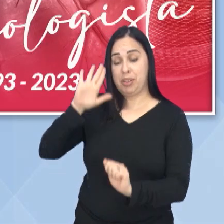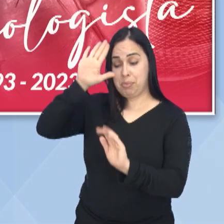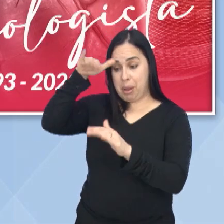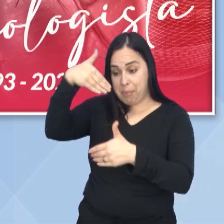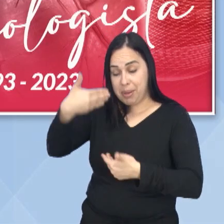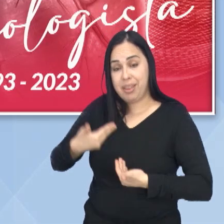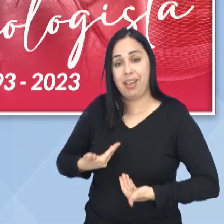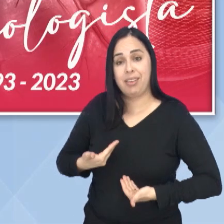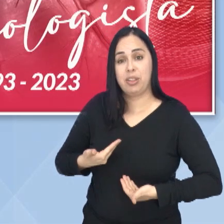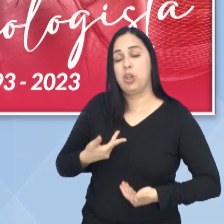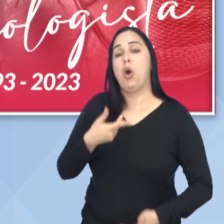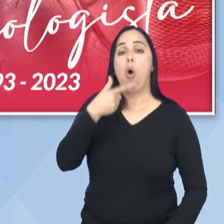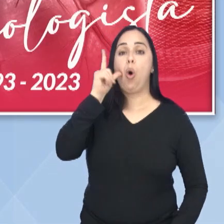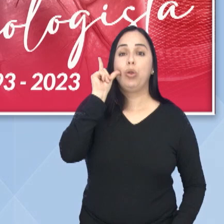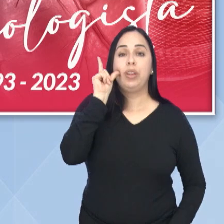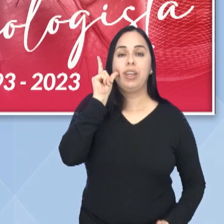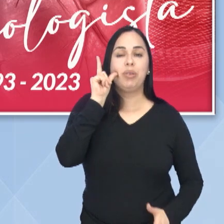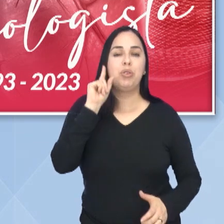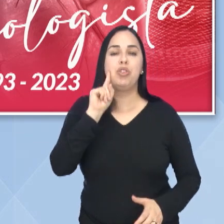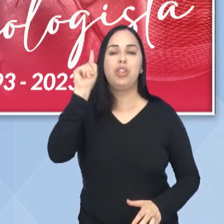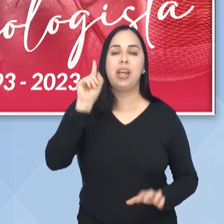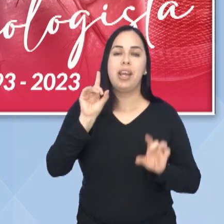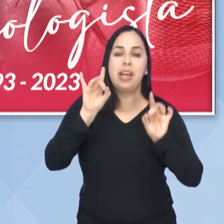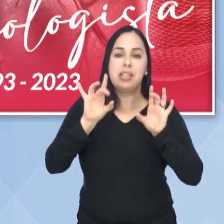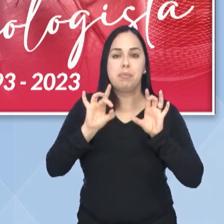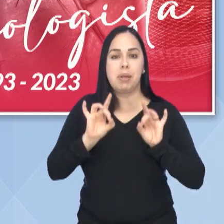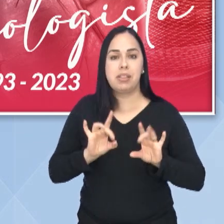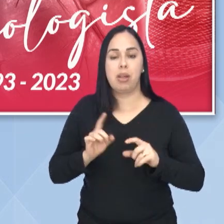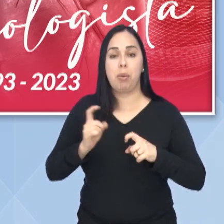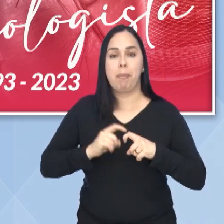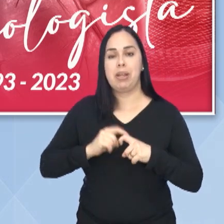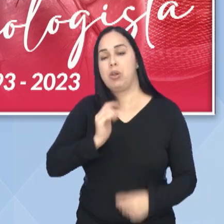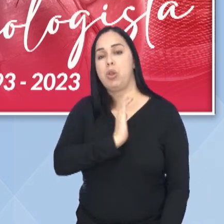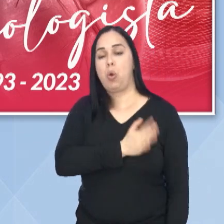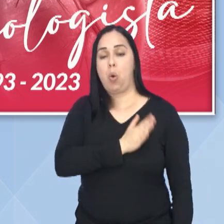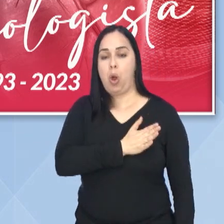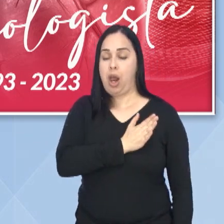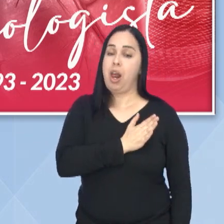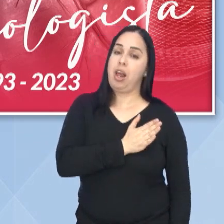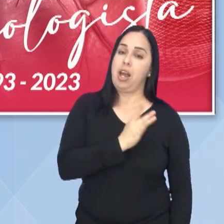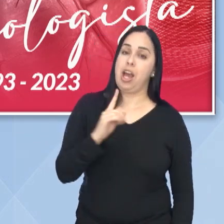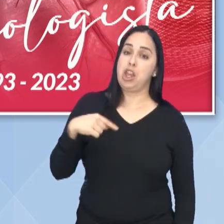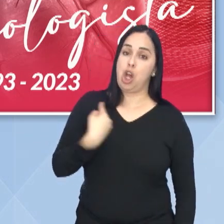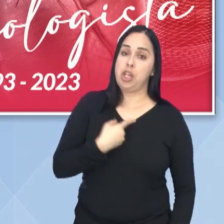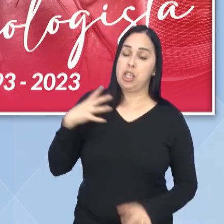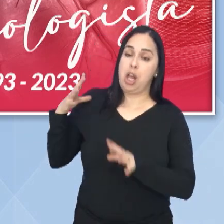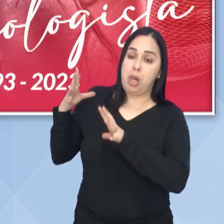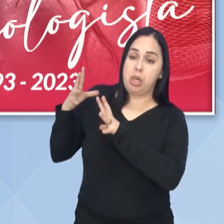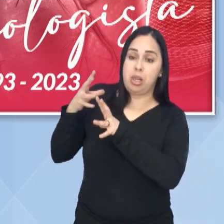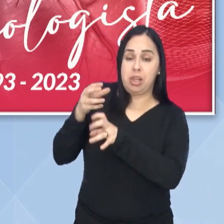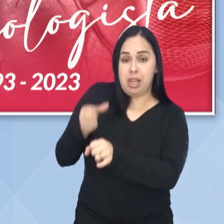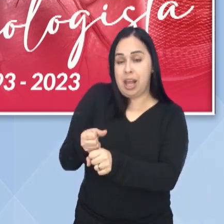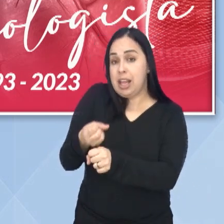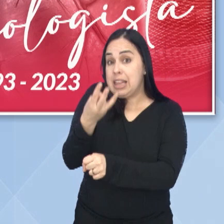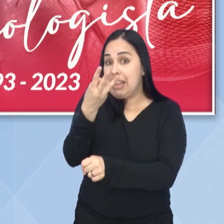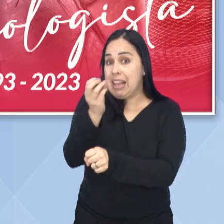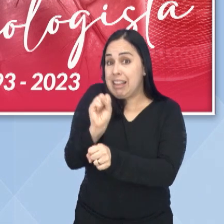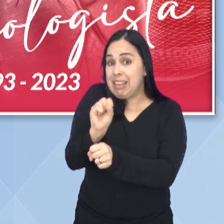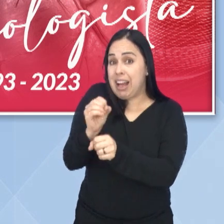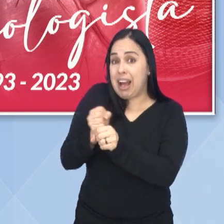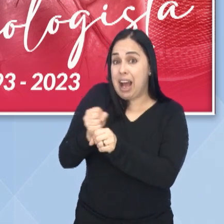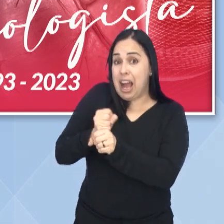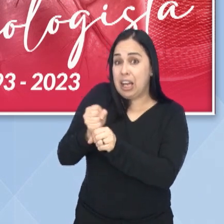que ontem foi o dia do cardiologista e nós estamos completando aí em dezembro 30 anos